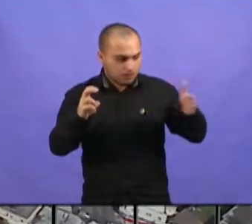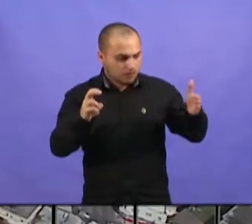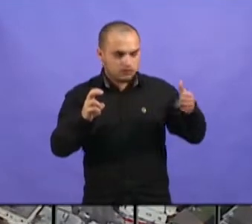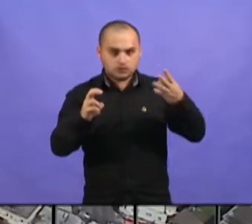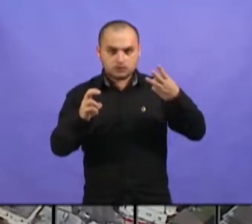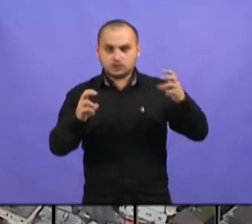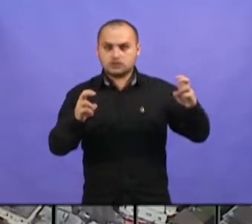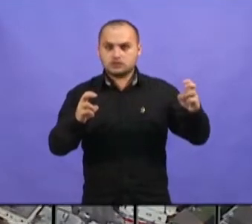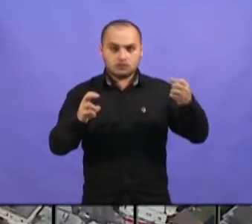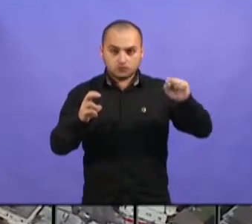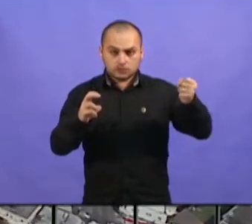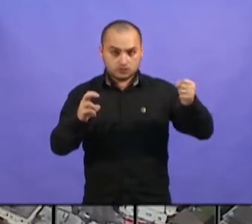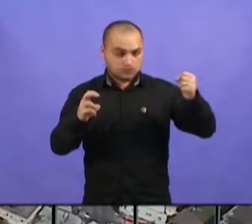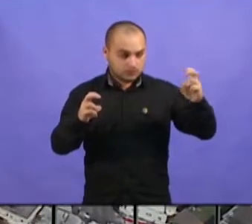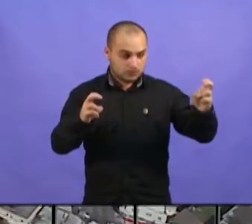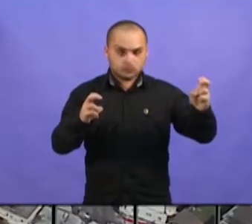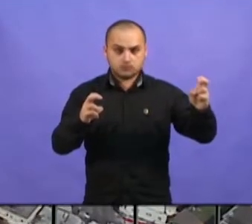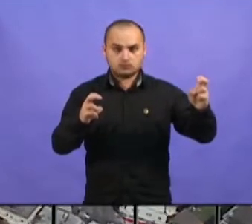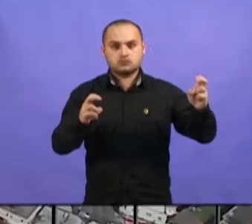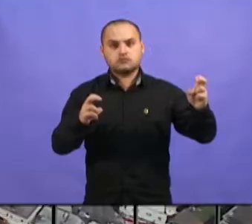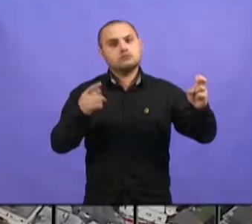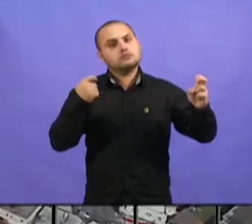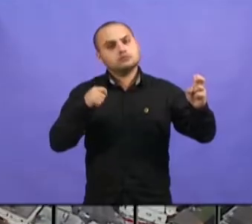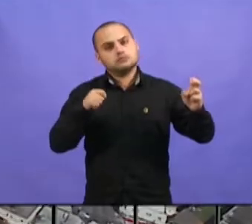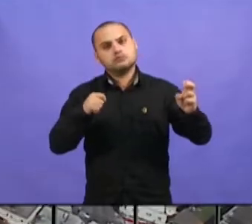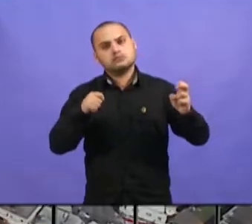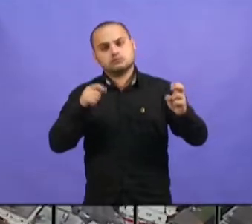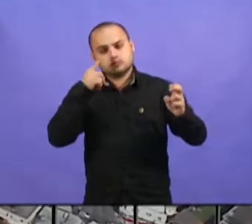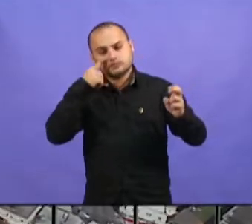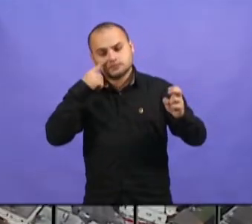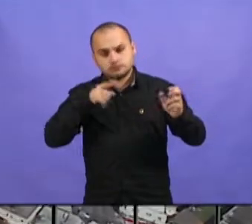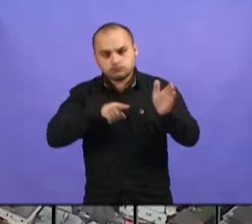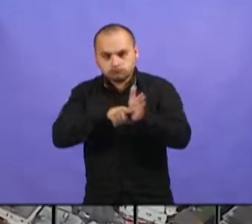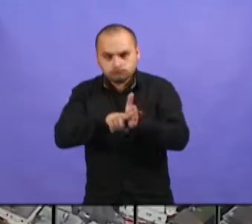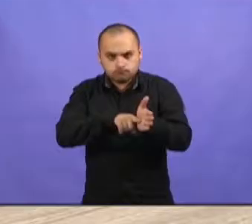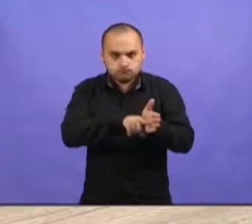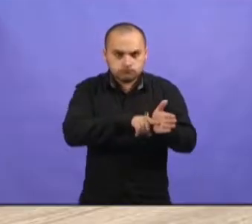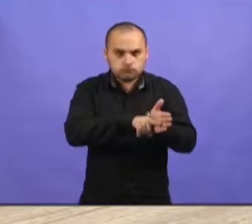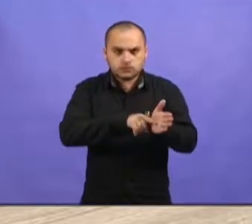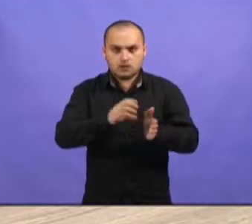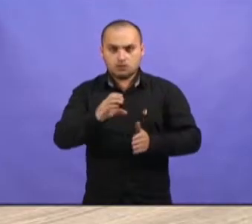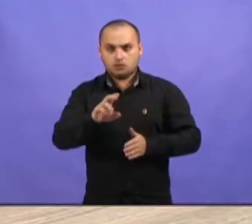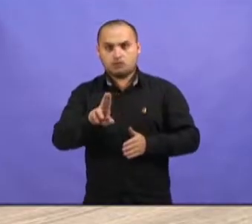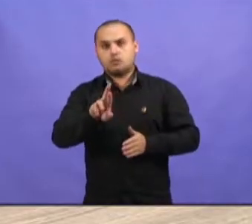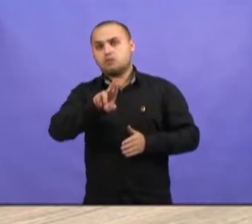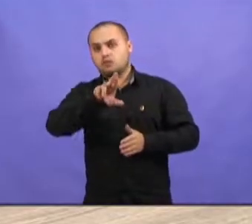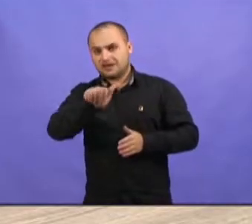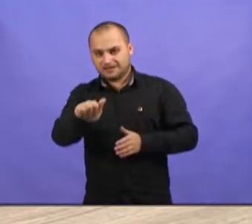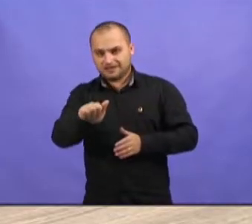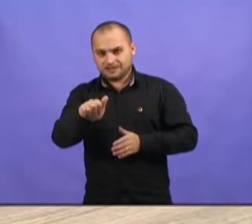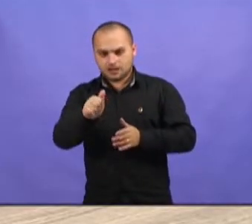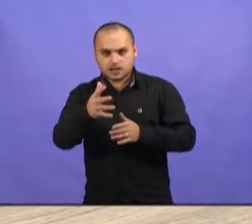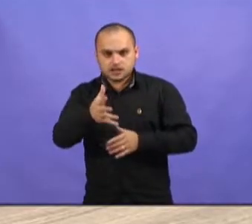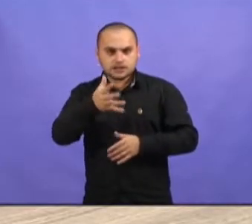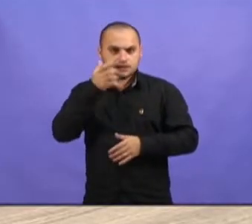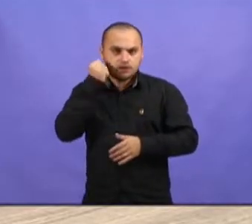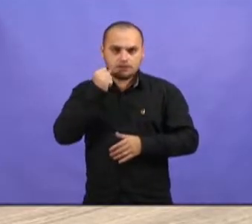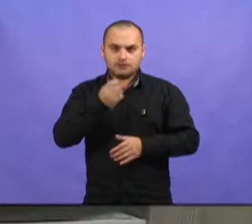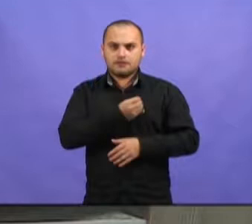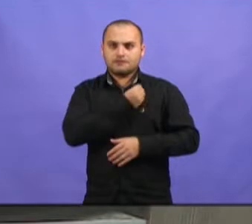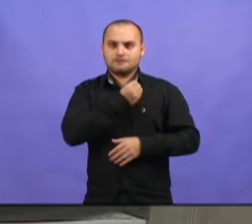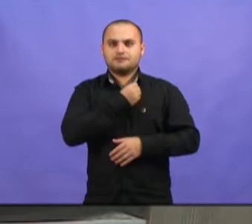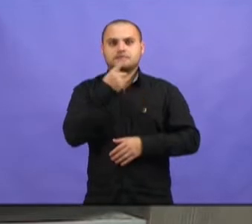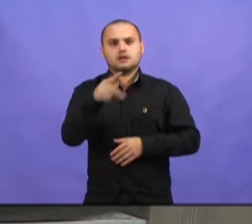55, 60 anos, você fazer um diagnóstico de cura é muito importante, do que você aguardar